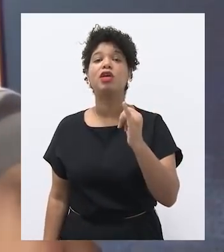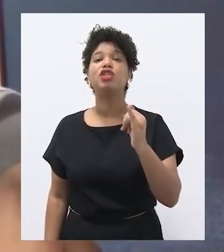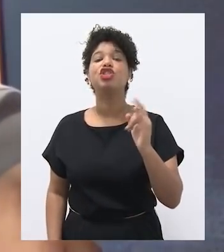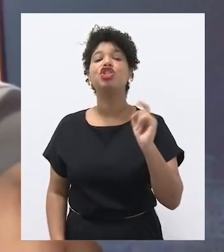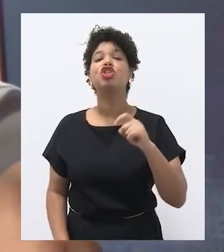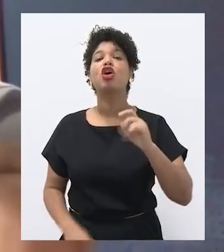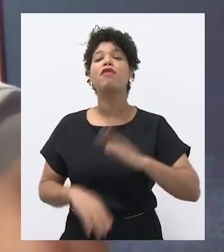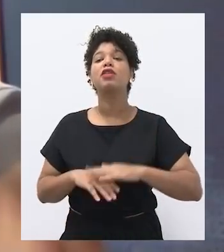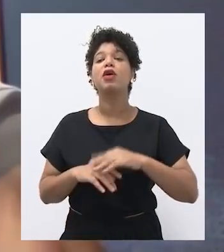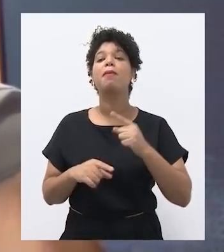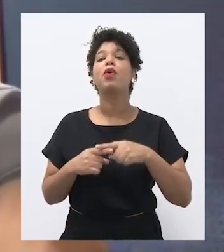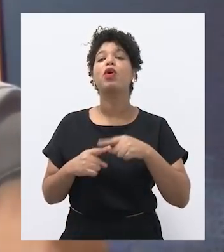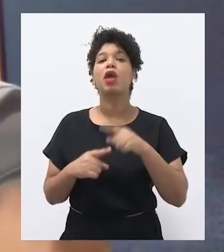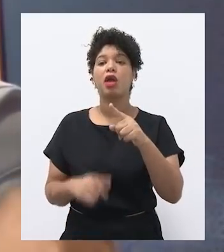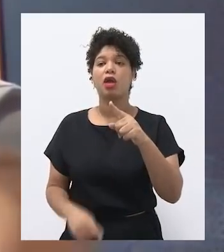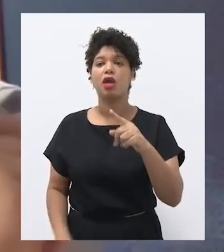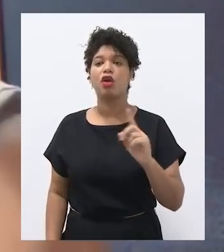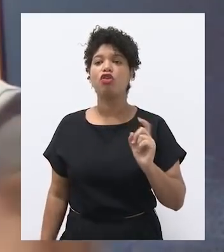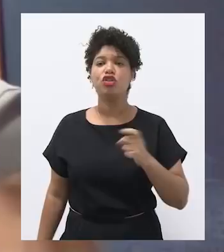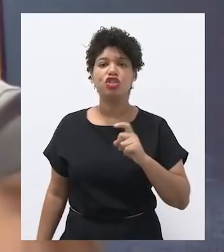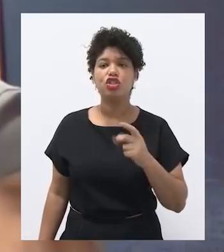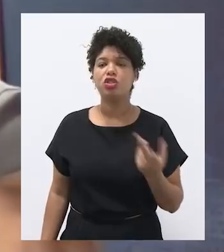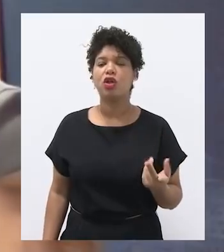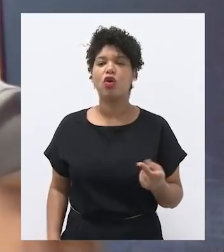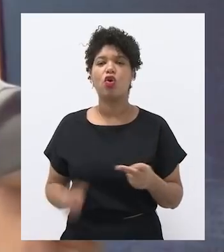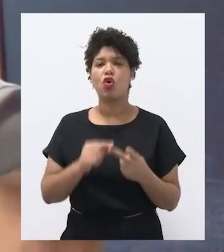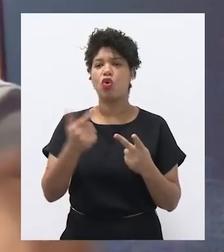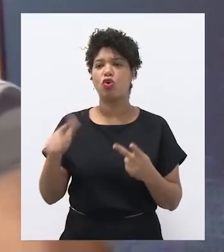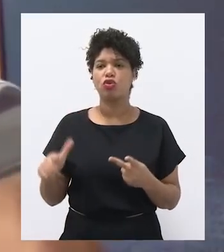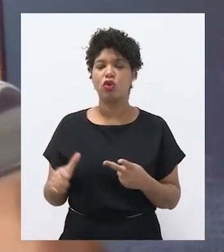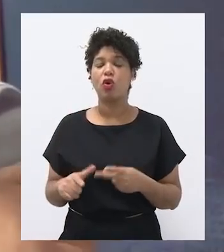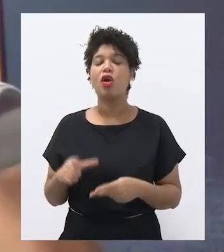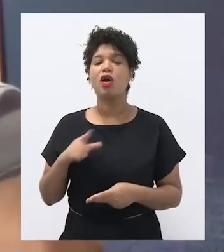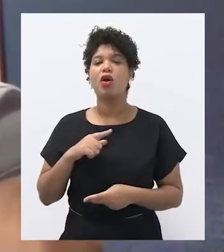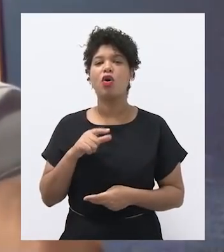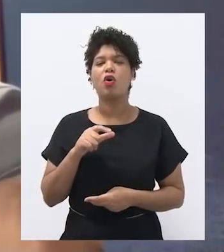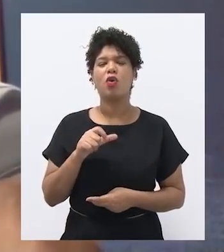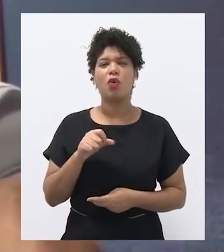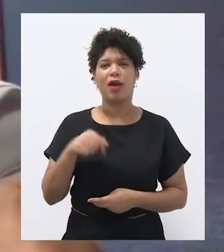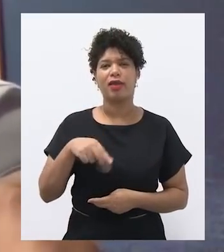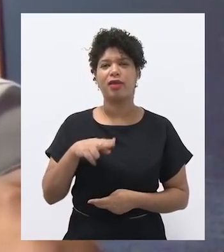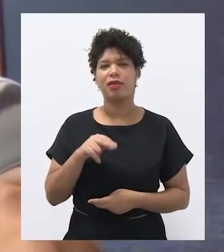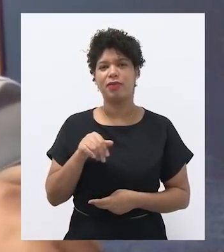rapidamente. Tranquilo. O TikTok, o Quai, o próprio YouTube.